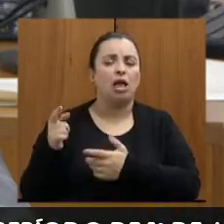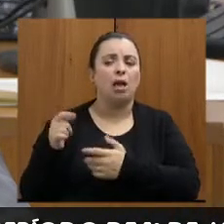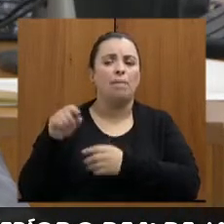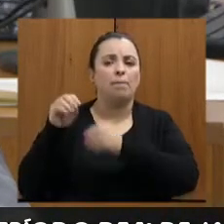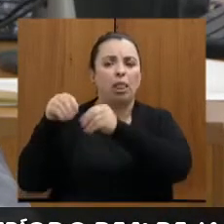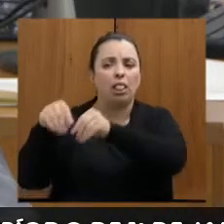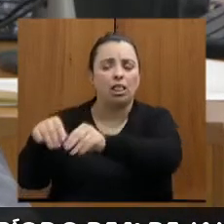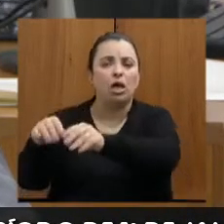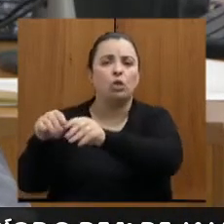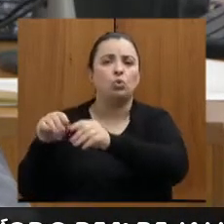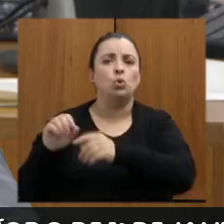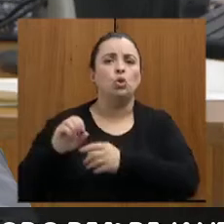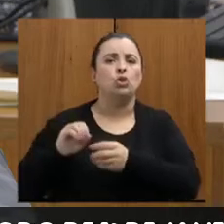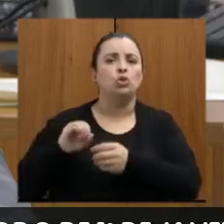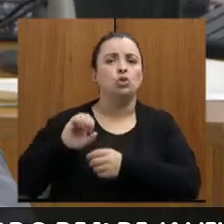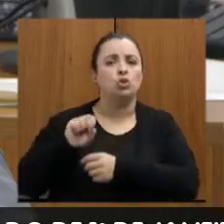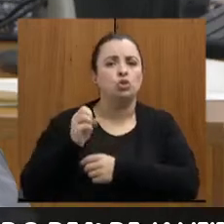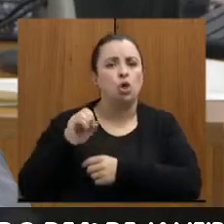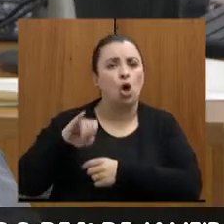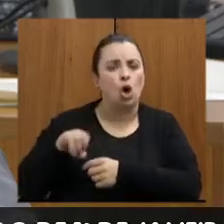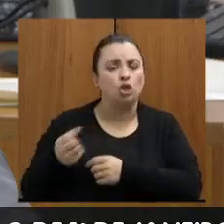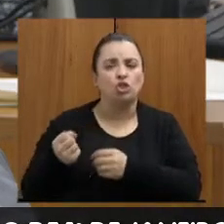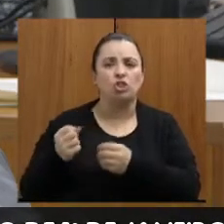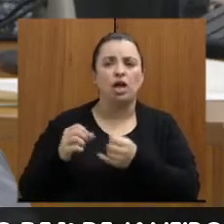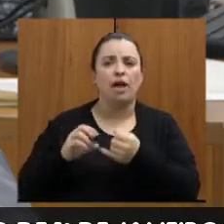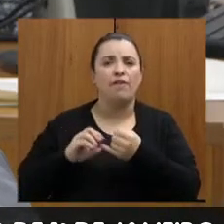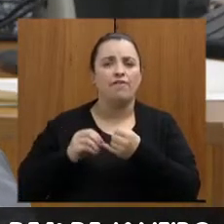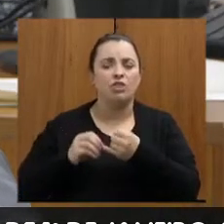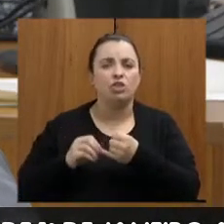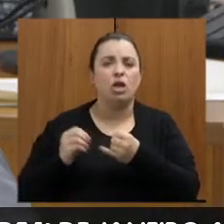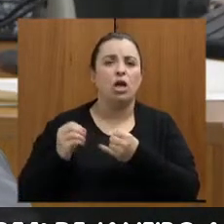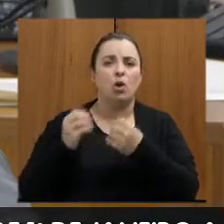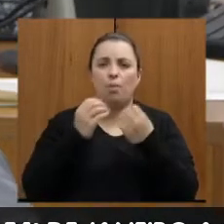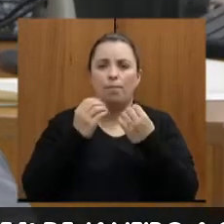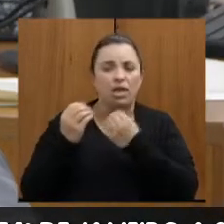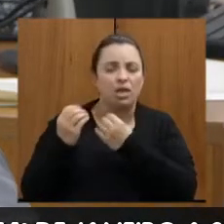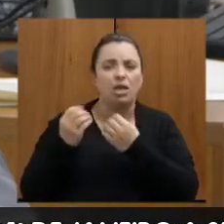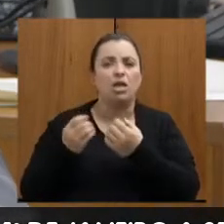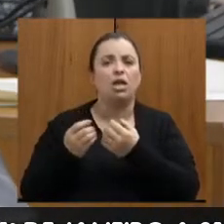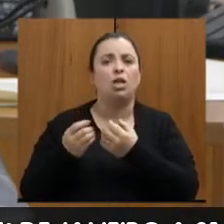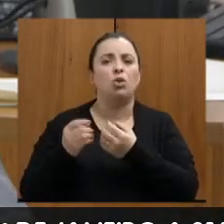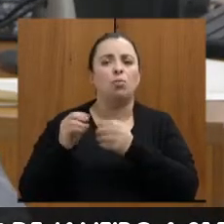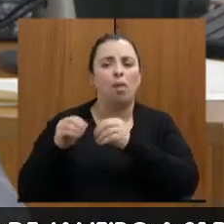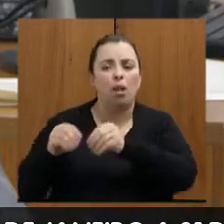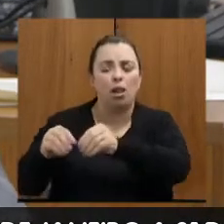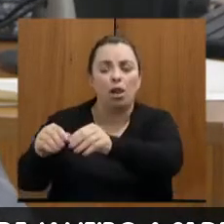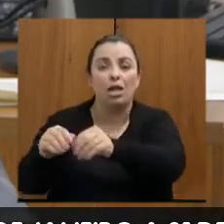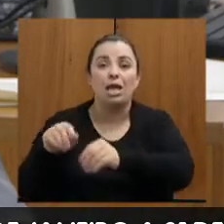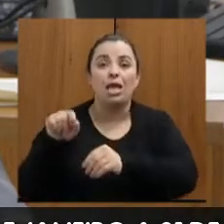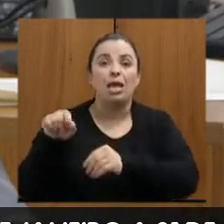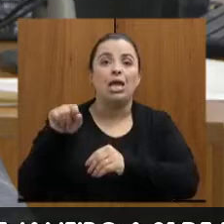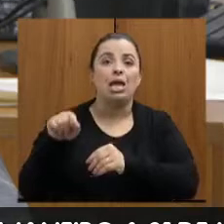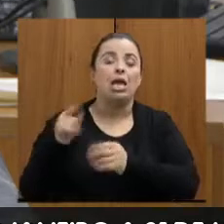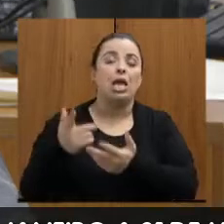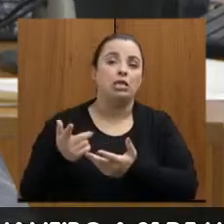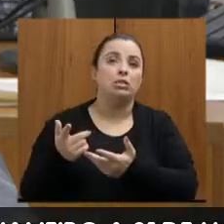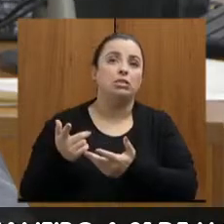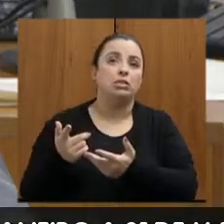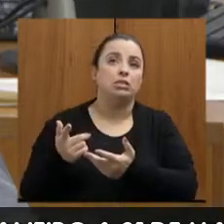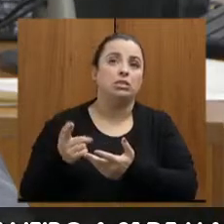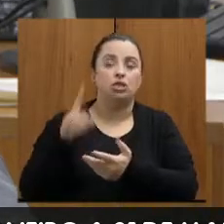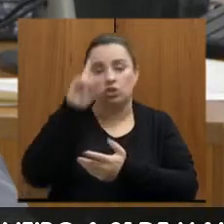plantando feijão milho enfim E então tem dificuldade para passar